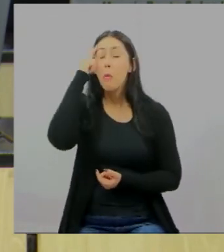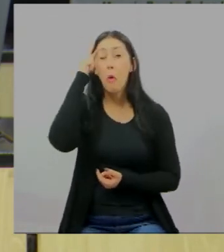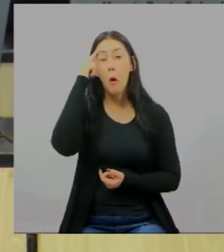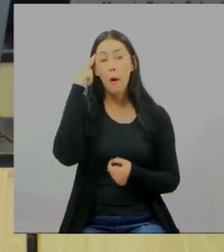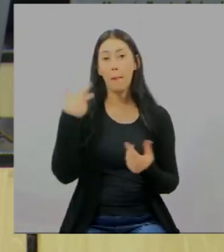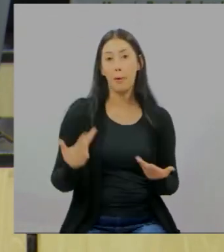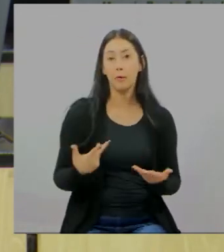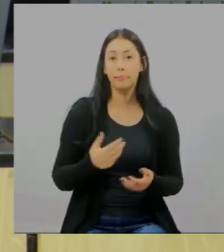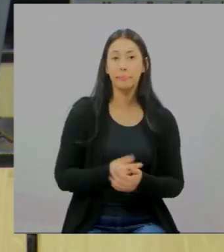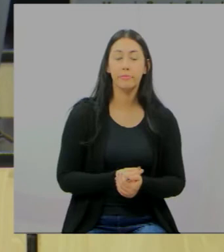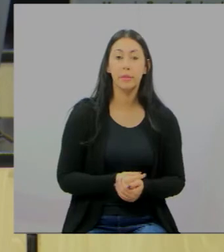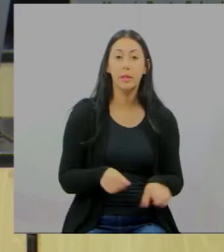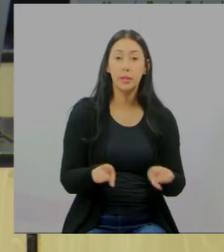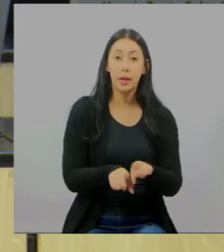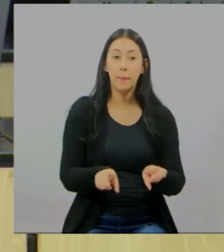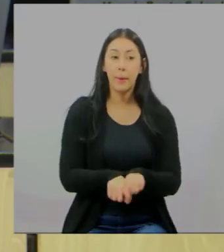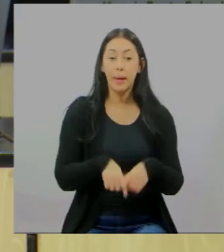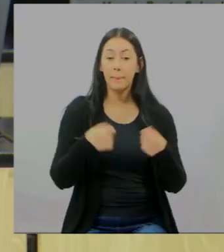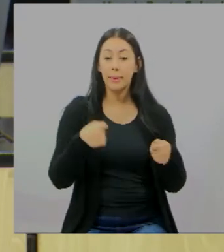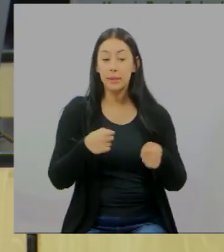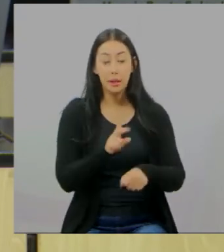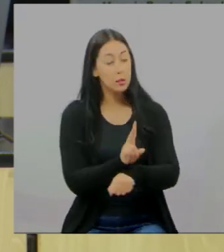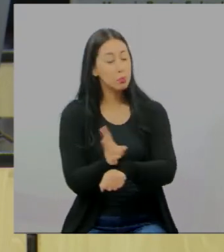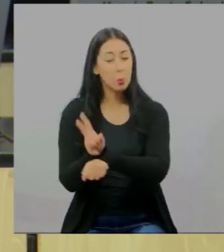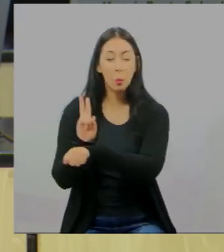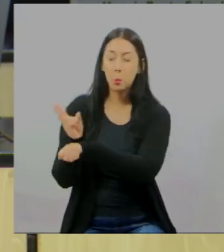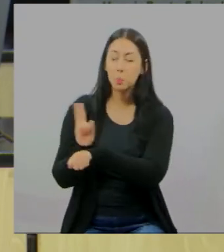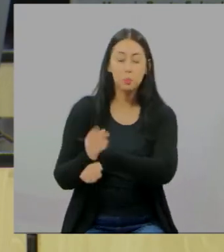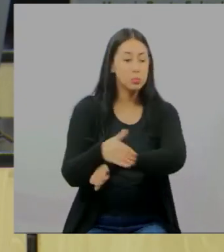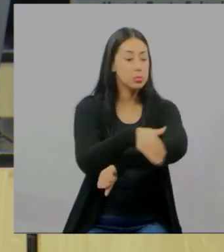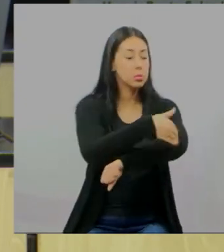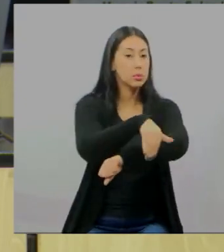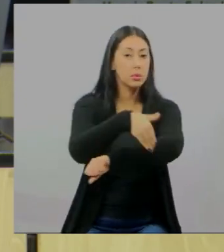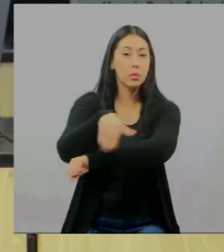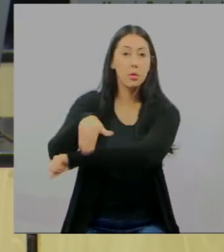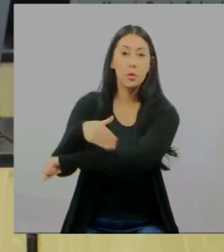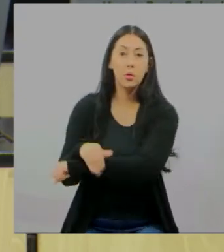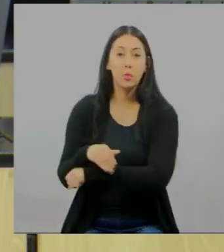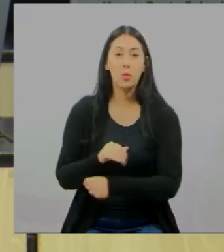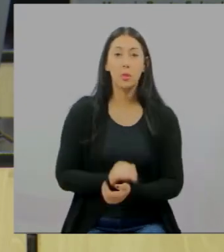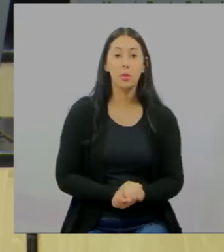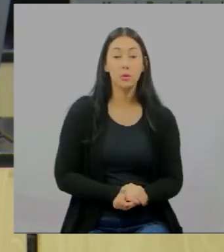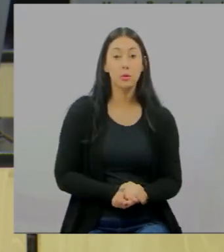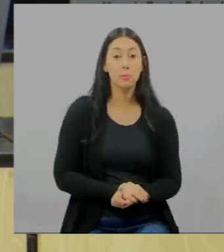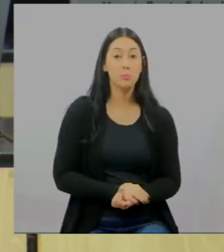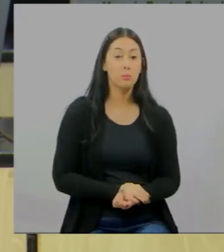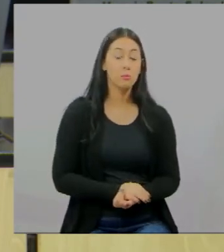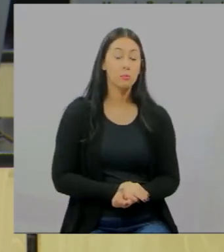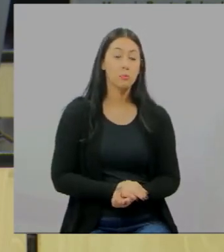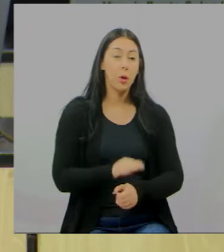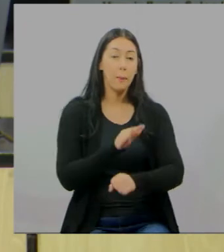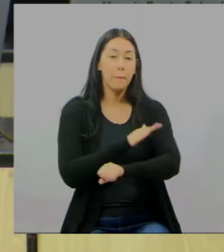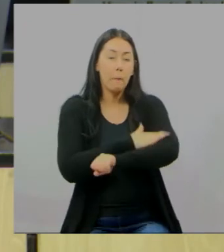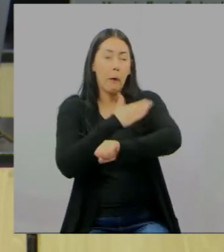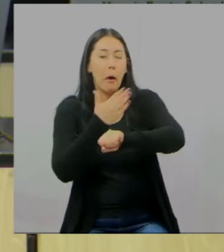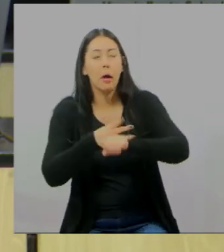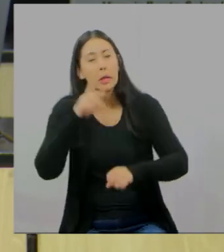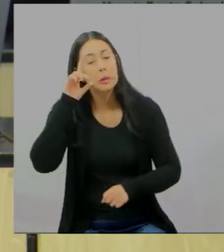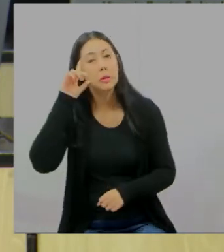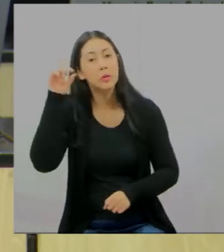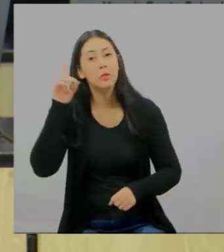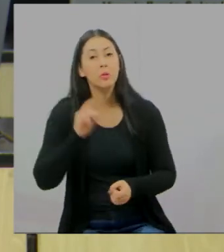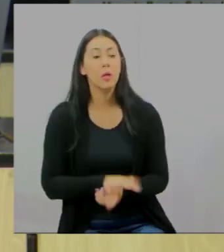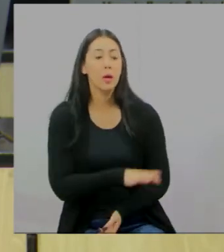das equipes da Ronda Social e consultório de rua, mais eficazmente no período diurno, e que cada agente social e de saúde